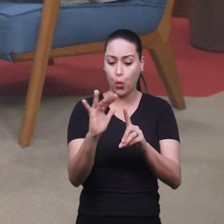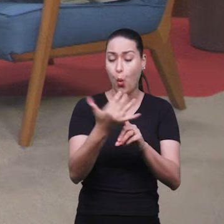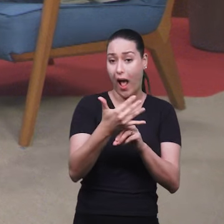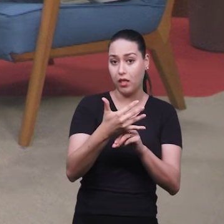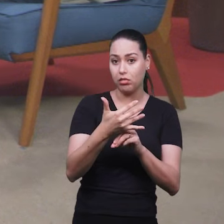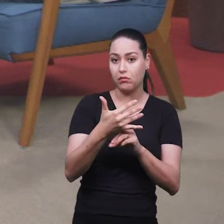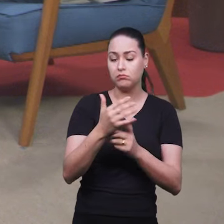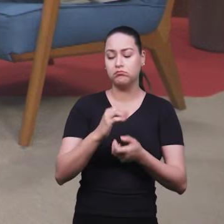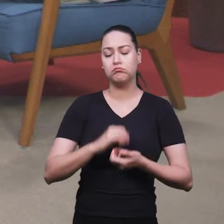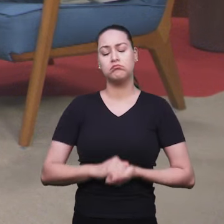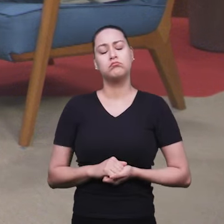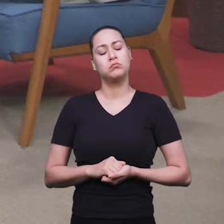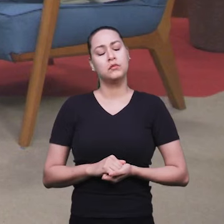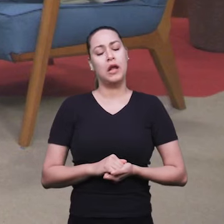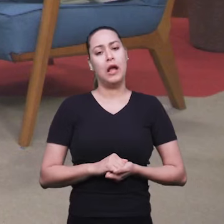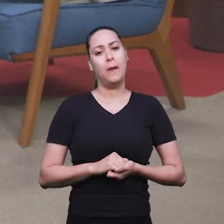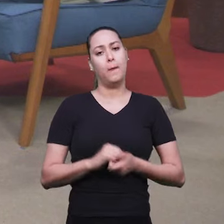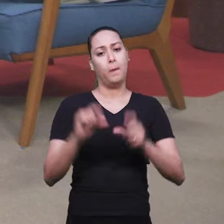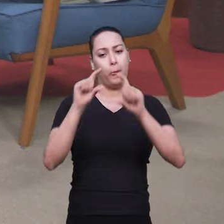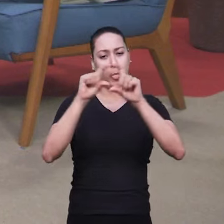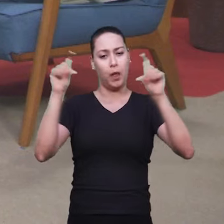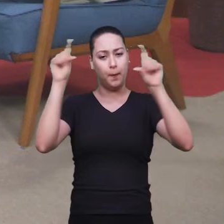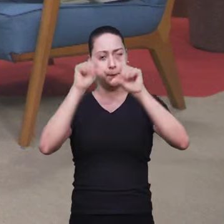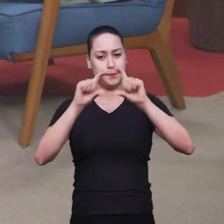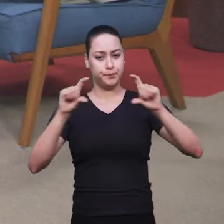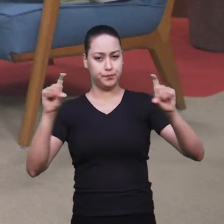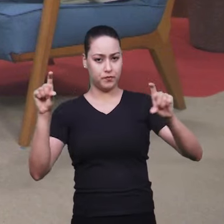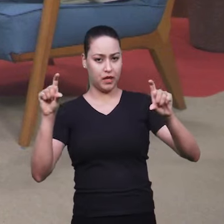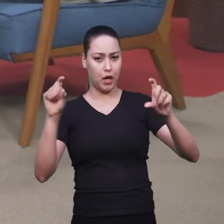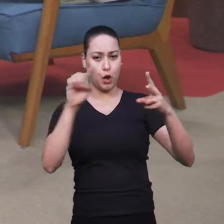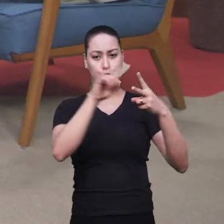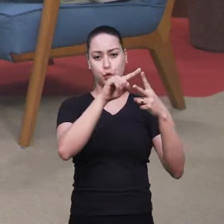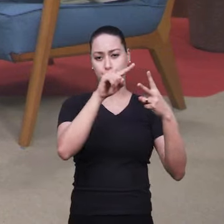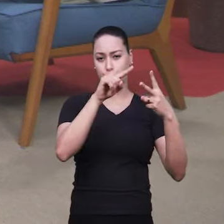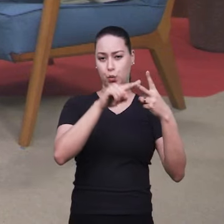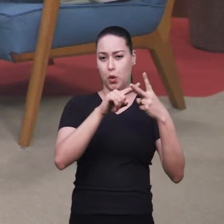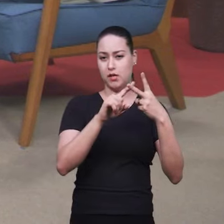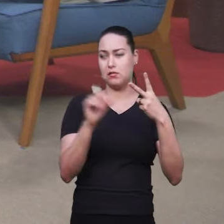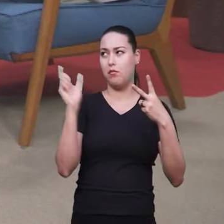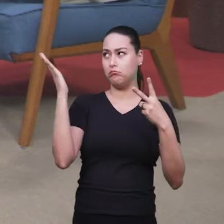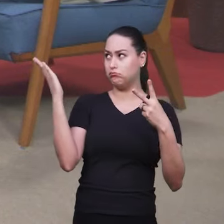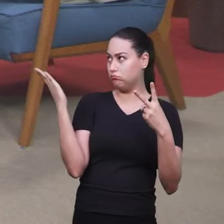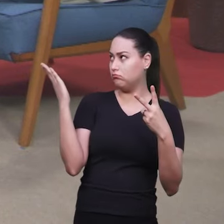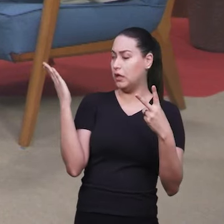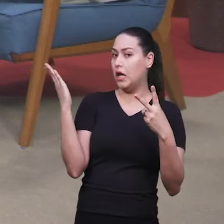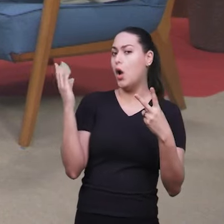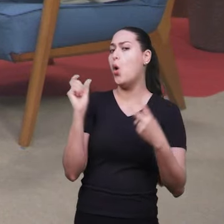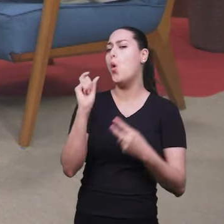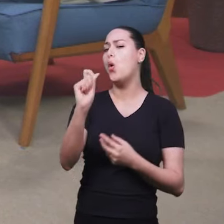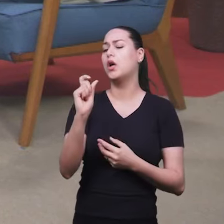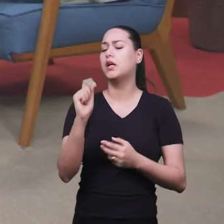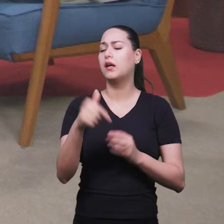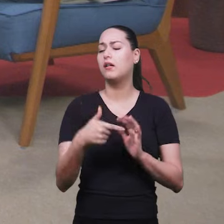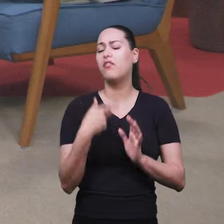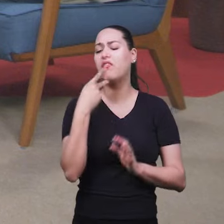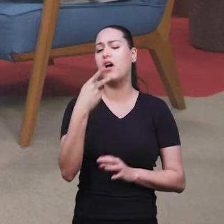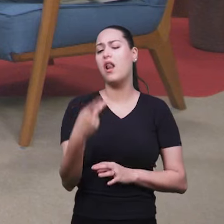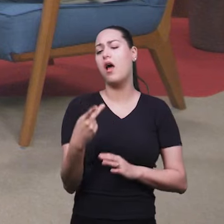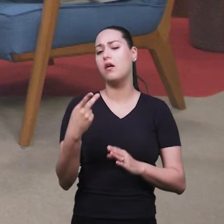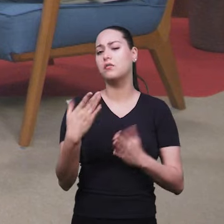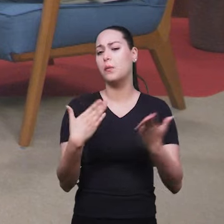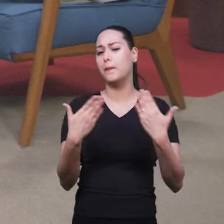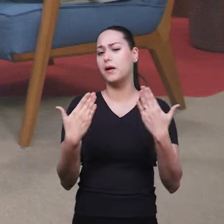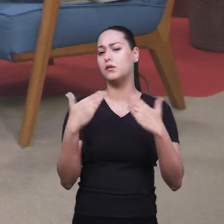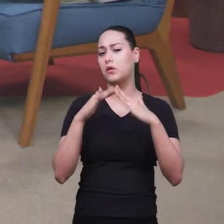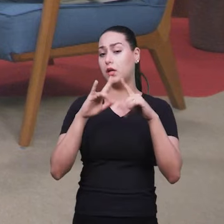estão negritados aí, né? Jardim fechado e fonte selada. O que a gente pode dizer sobre isso em relação à igreja